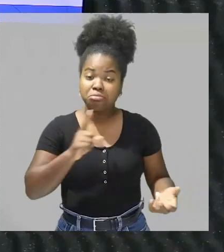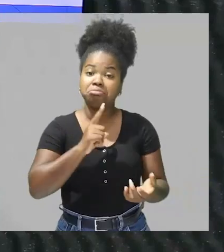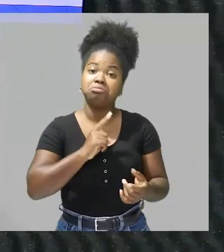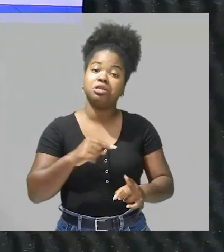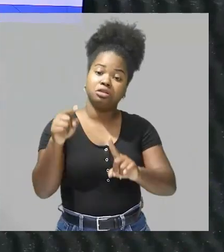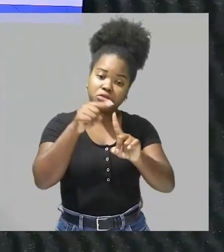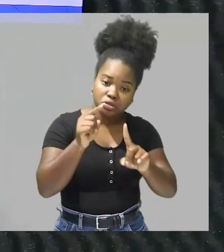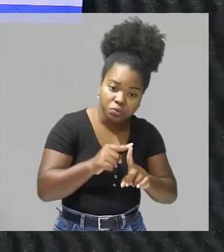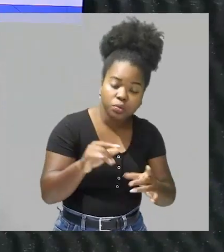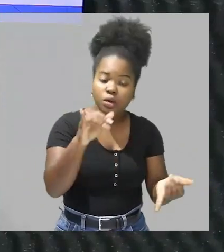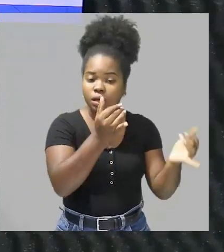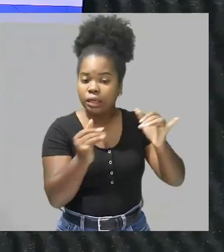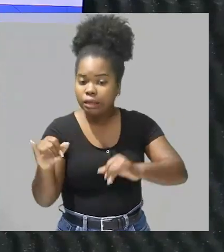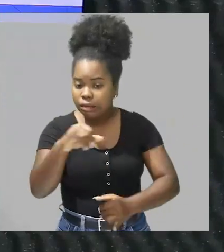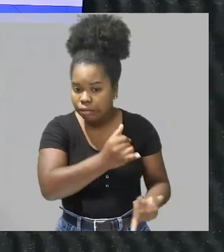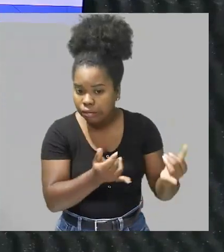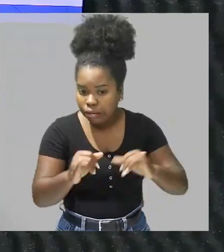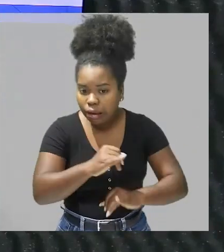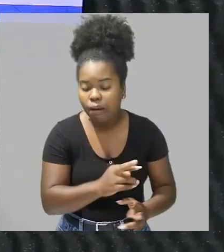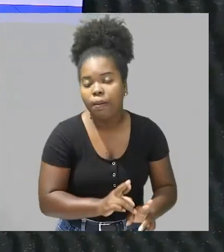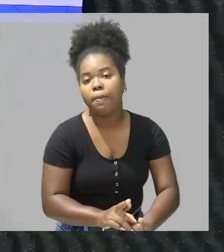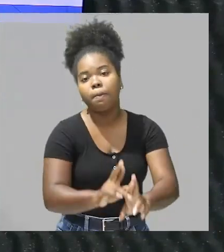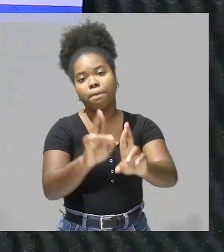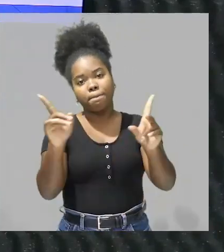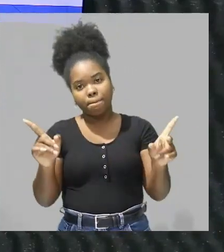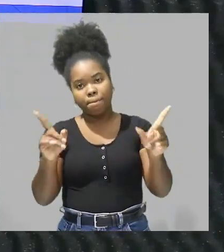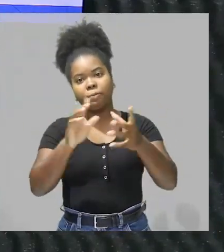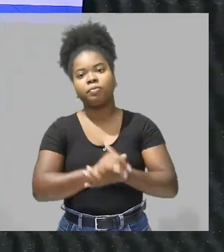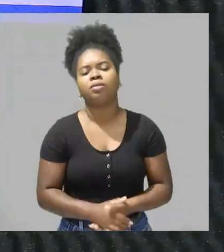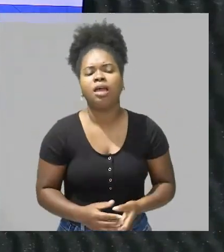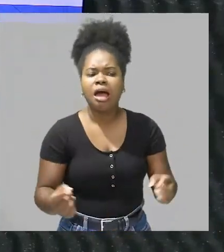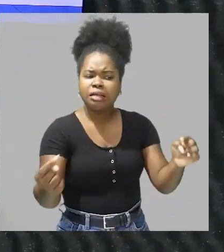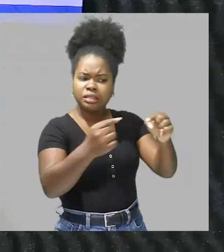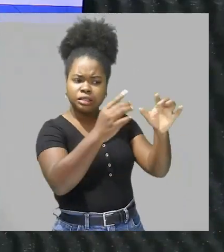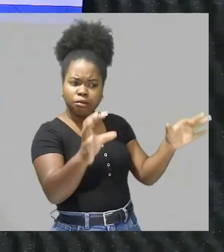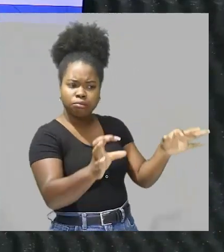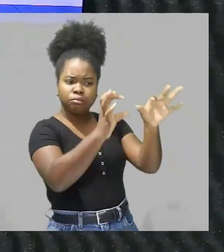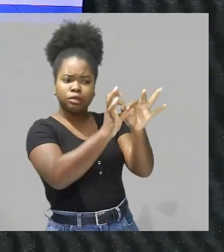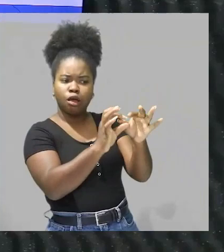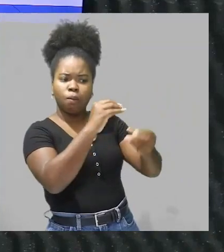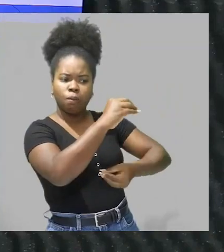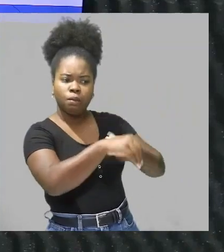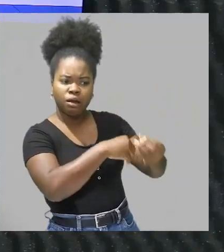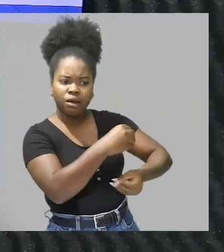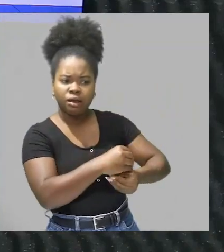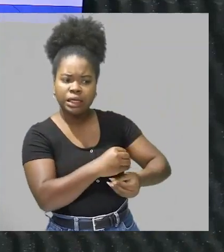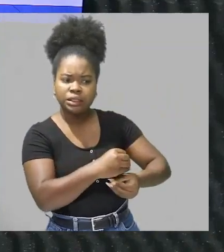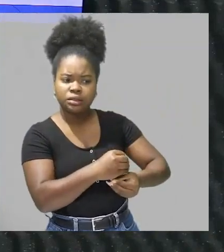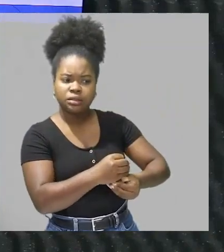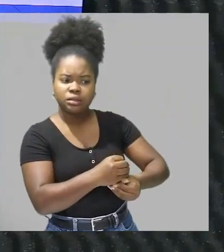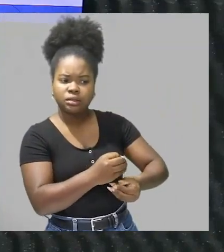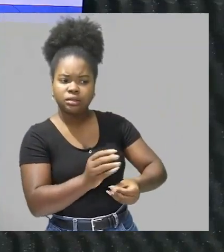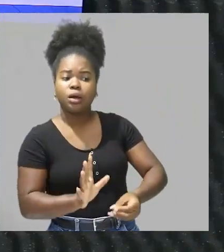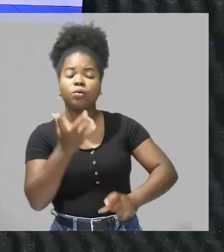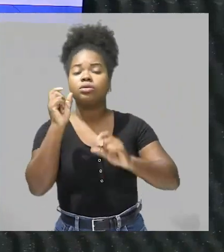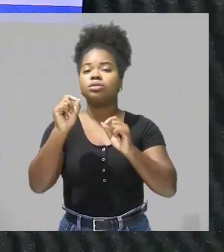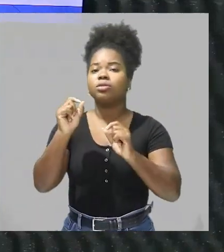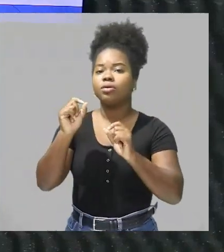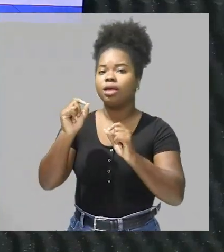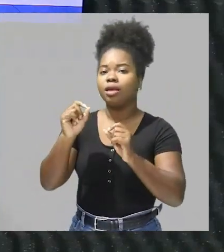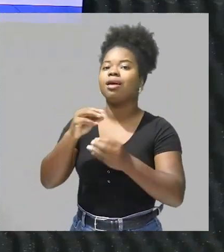químicos diferentes Ok essa combinação ou essa mistura vai gerar uma mistura